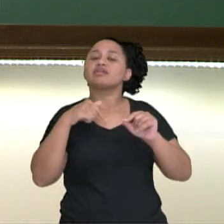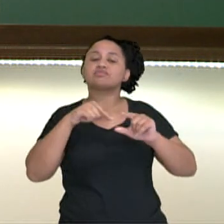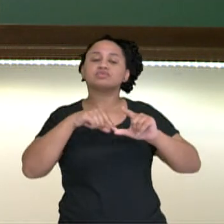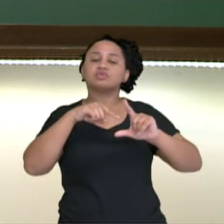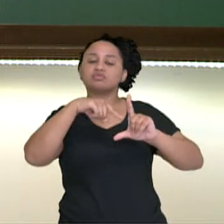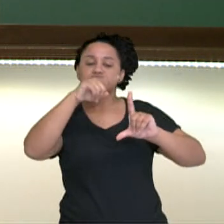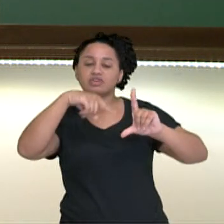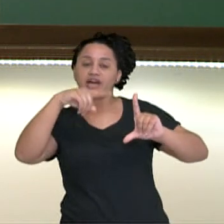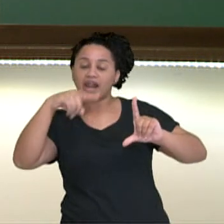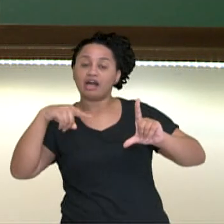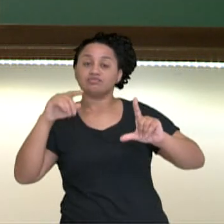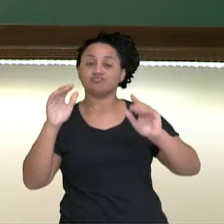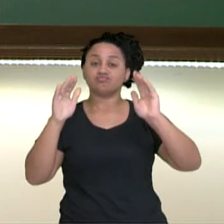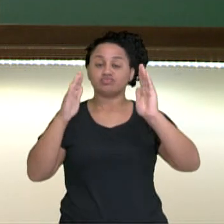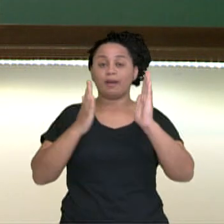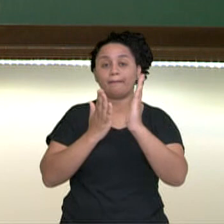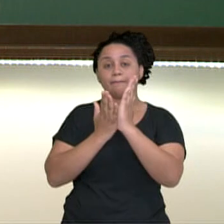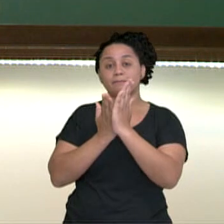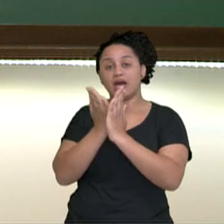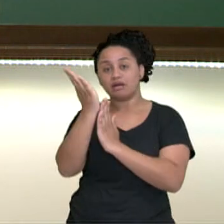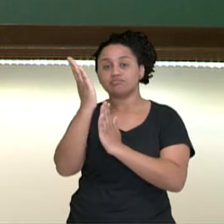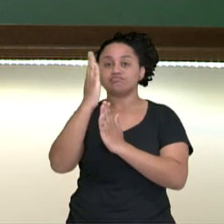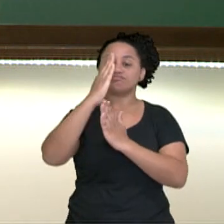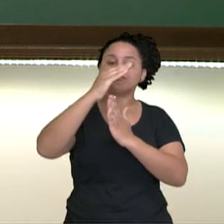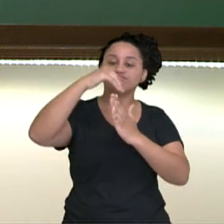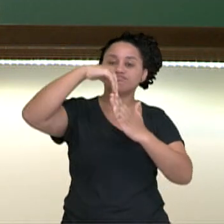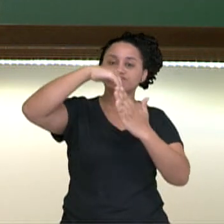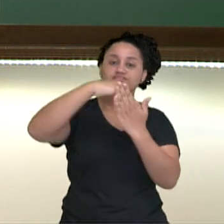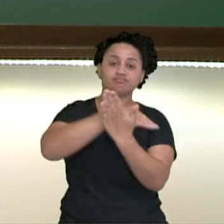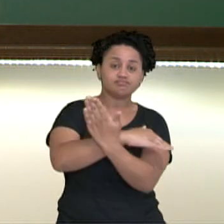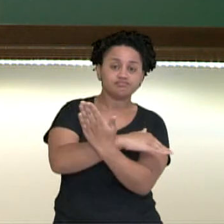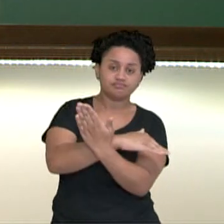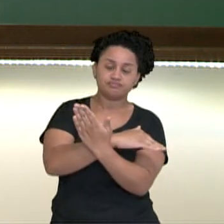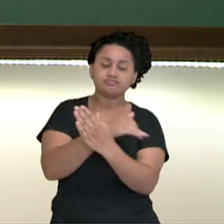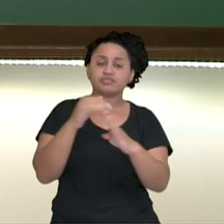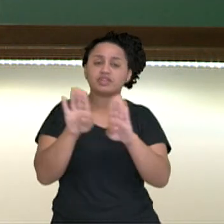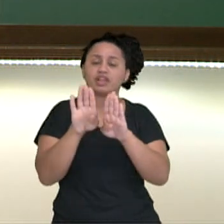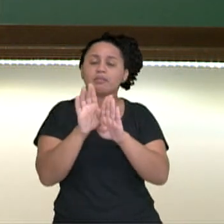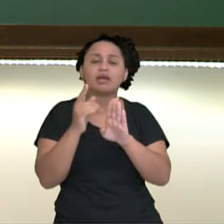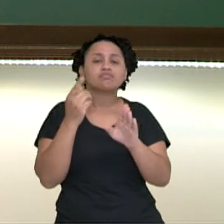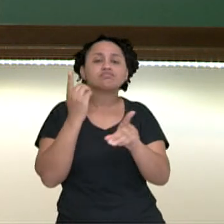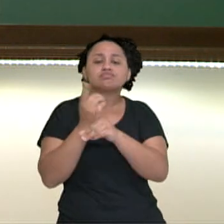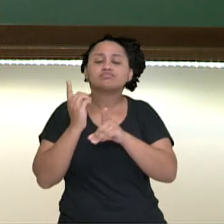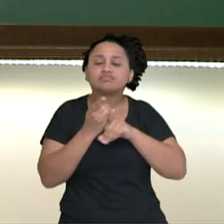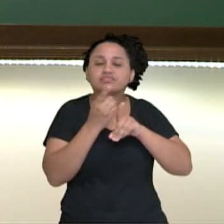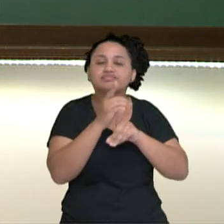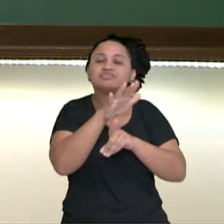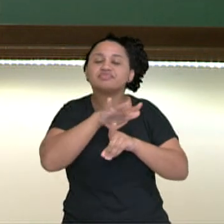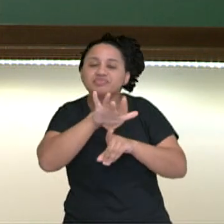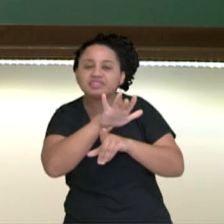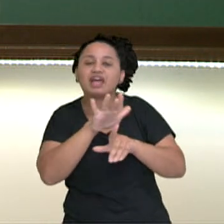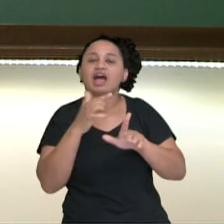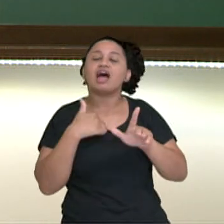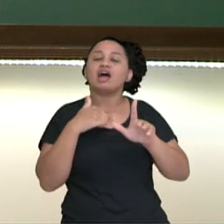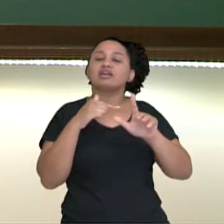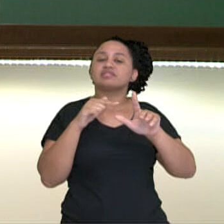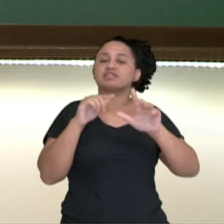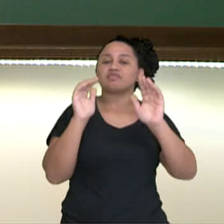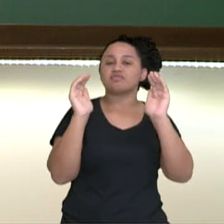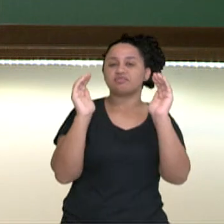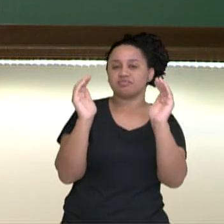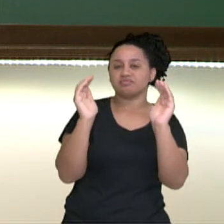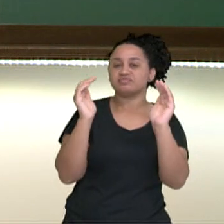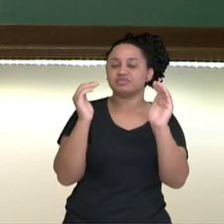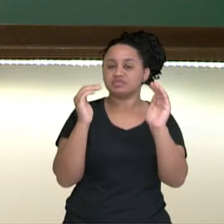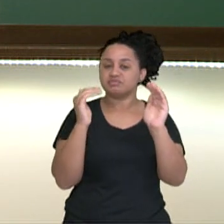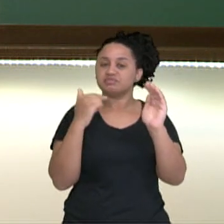de funções crescentes e decrescentes e encontrar aqueles conjuntinhos, famosos das funções, o conjunto